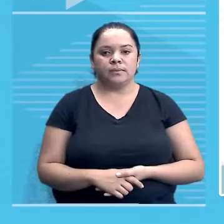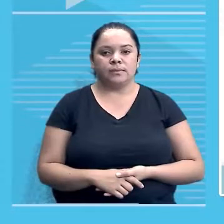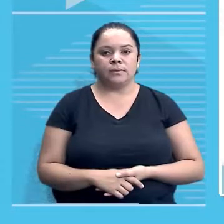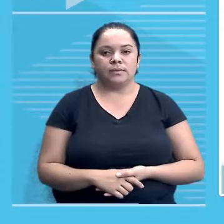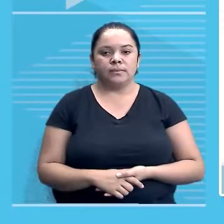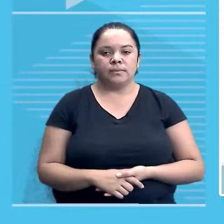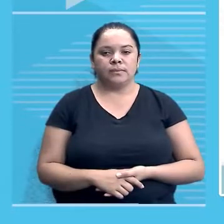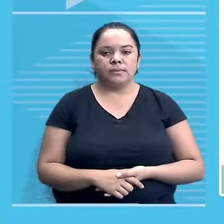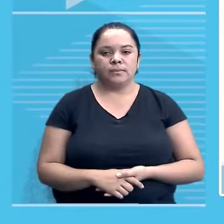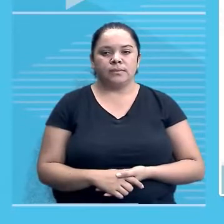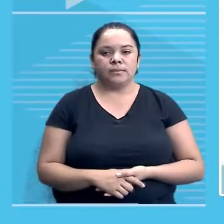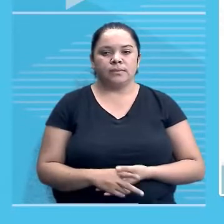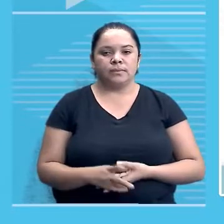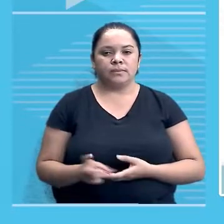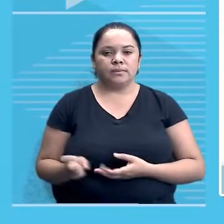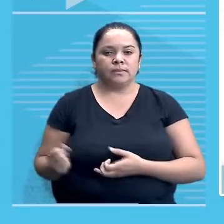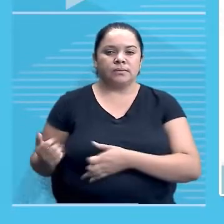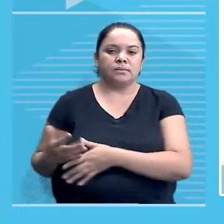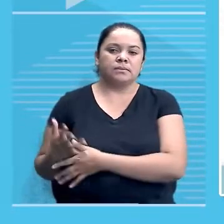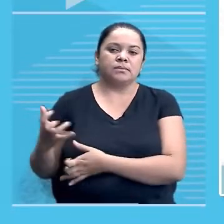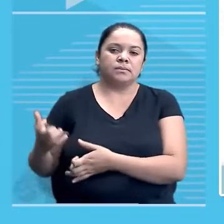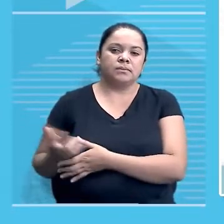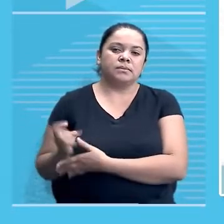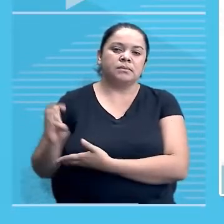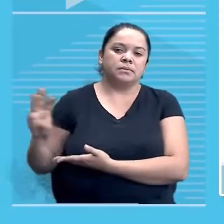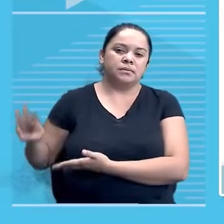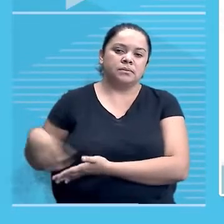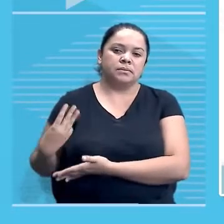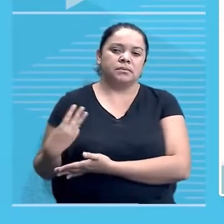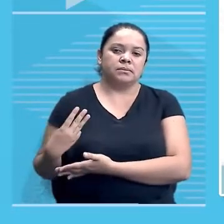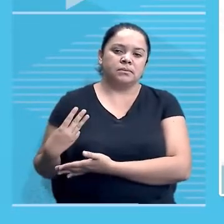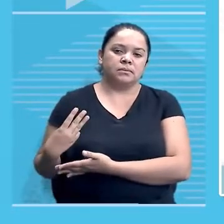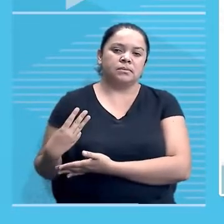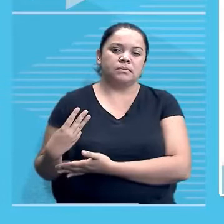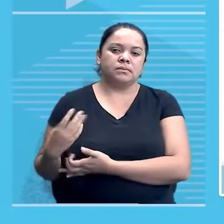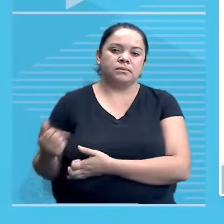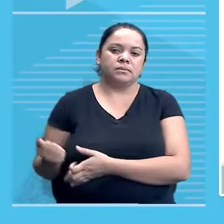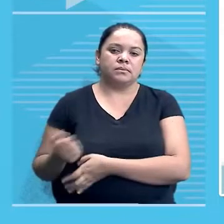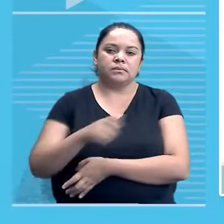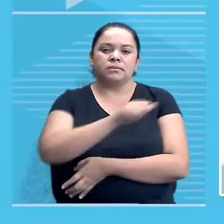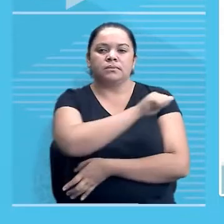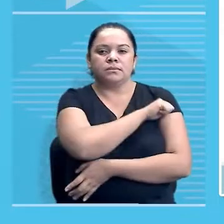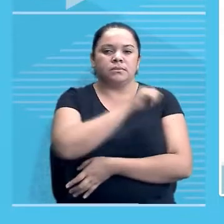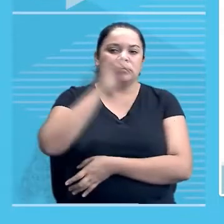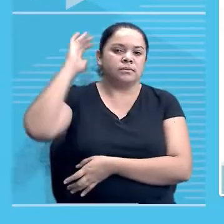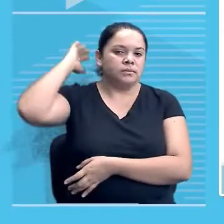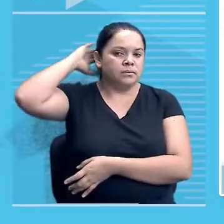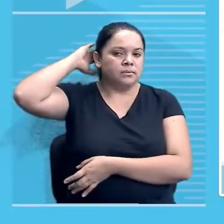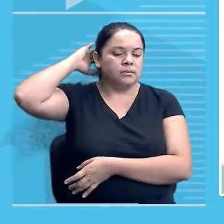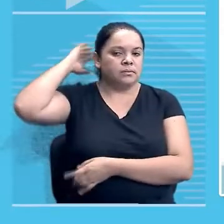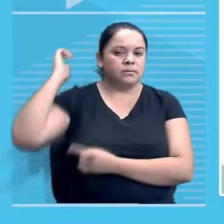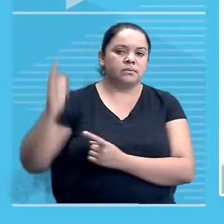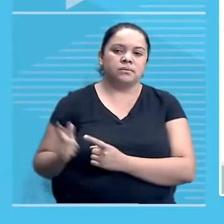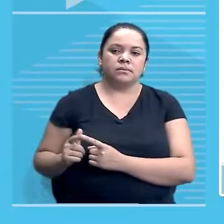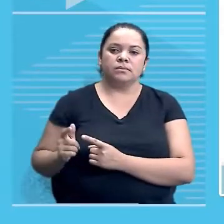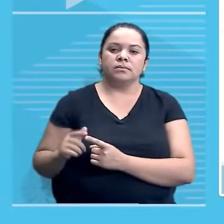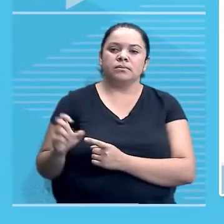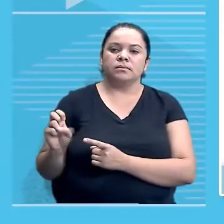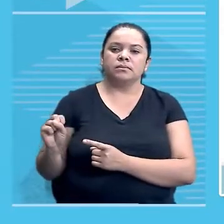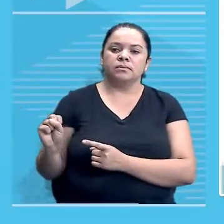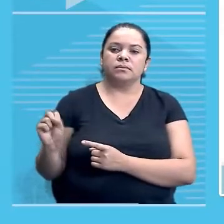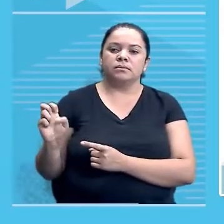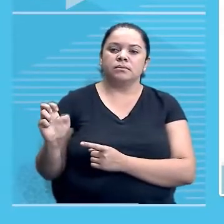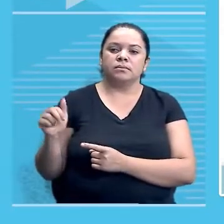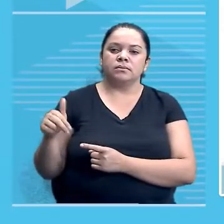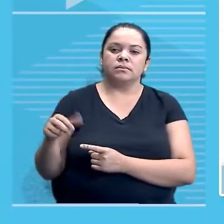Deixa eu dar uma olhadinha nas mensagens aqui. O Gabriel fala o seguinte: no calor sensível, não altera o estado